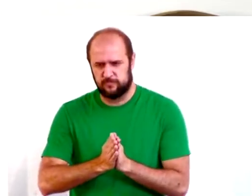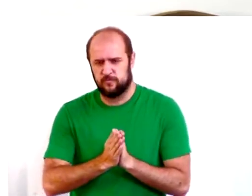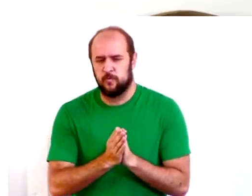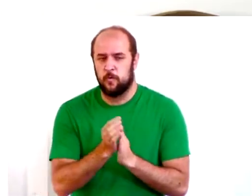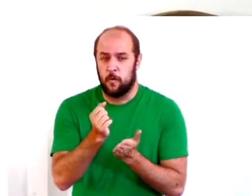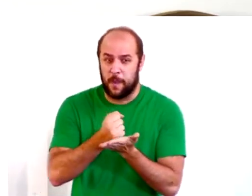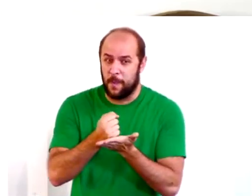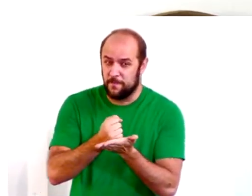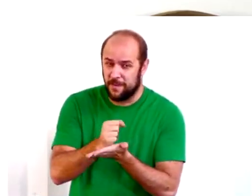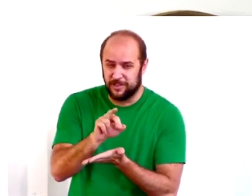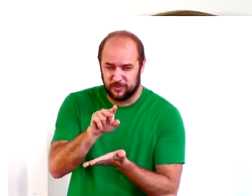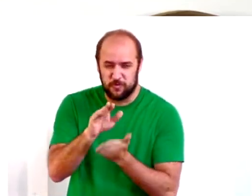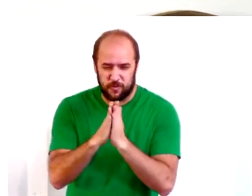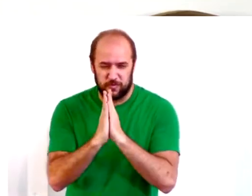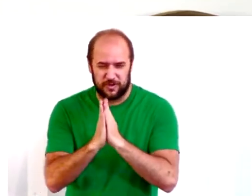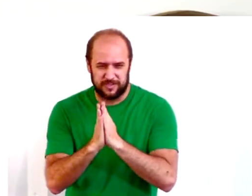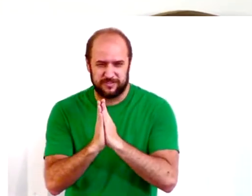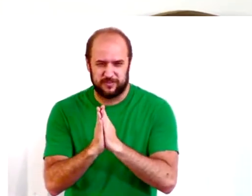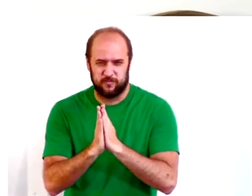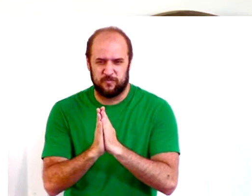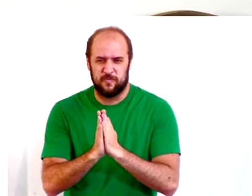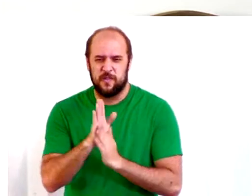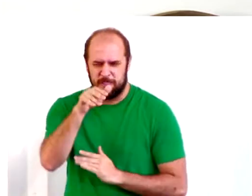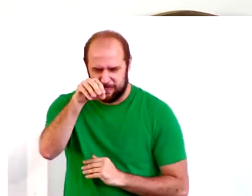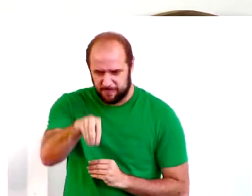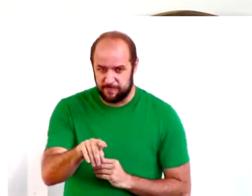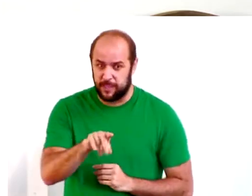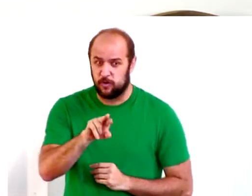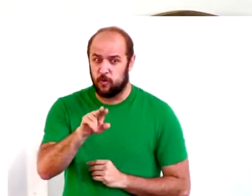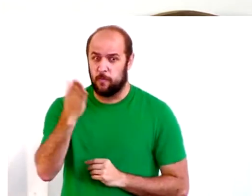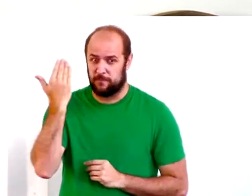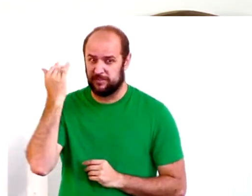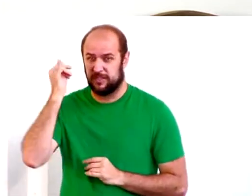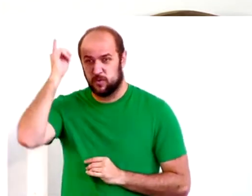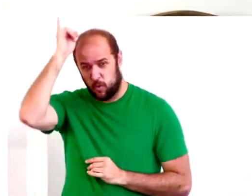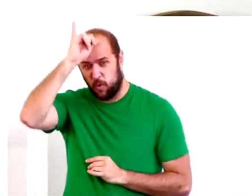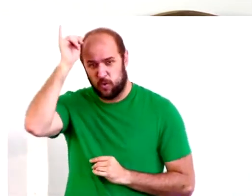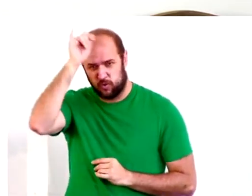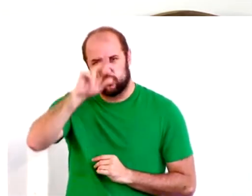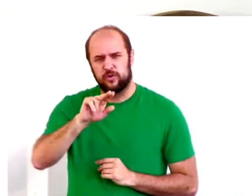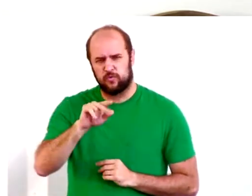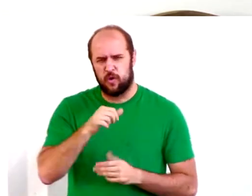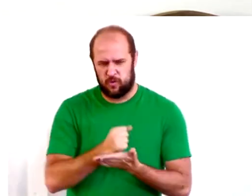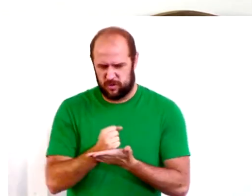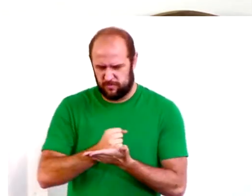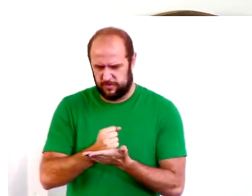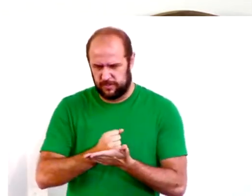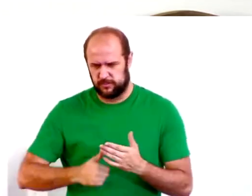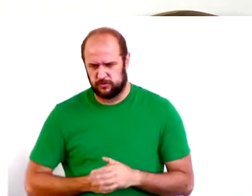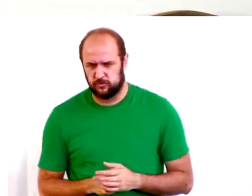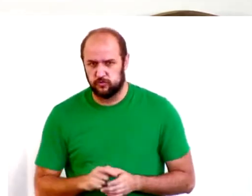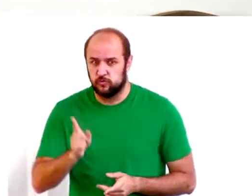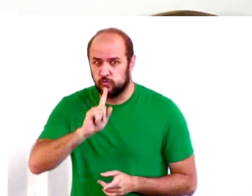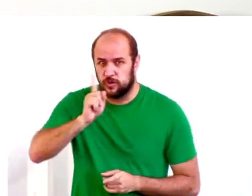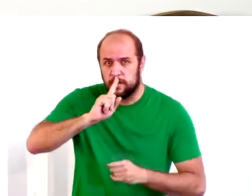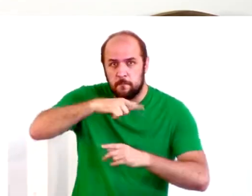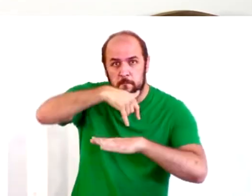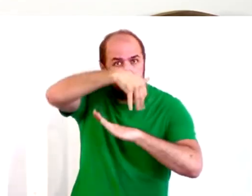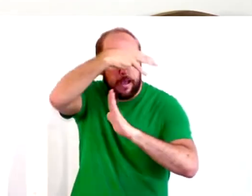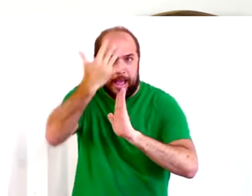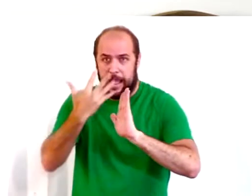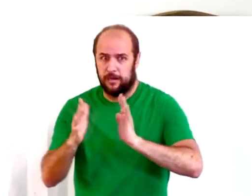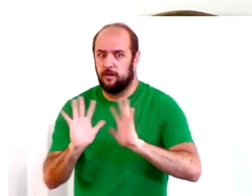medicação adequada, a ação adequada. Nessa época o óleo funcionava muito como uma medicação. Não era uma coisa mística o